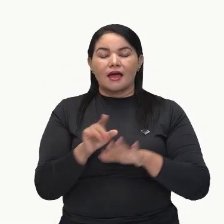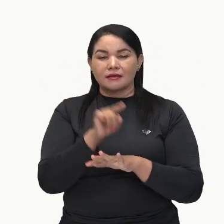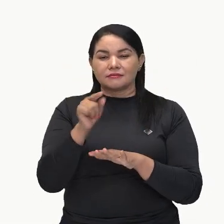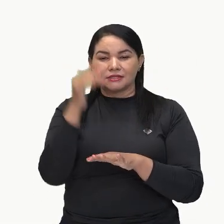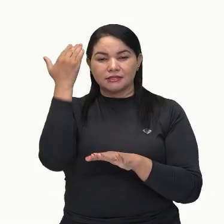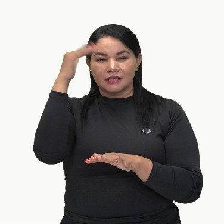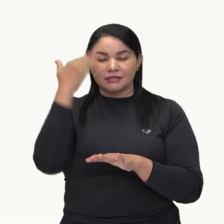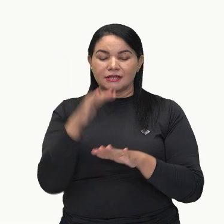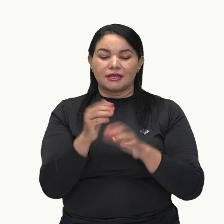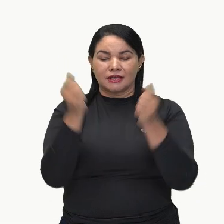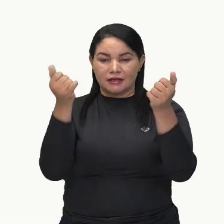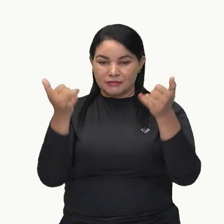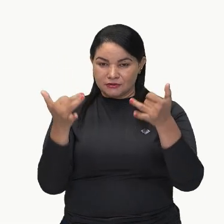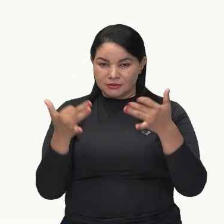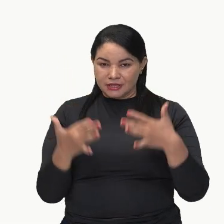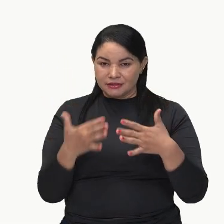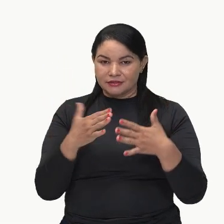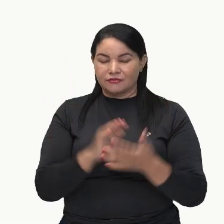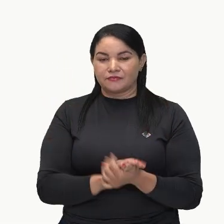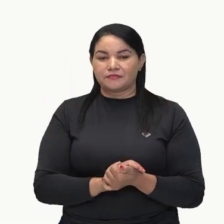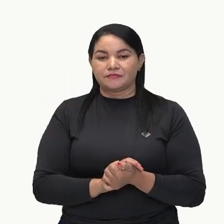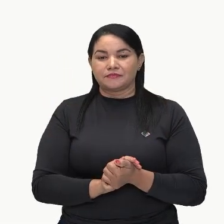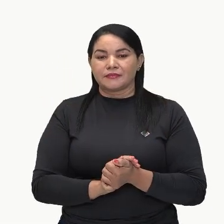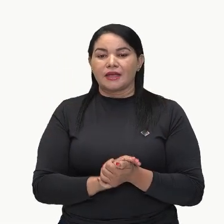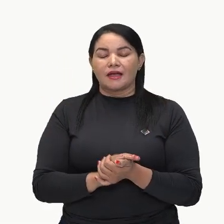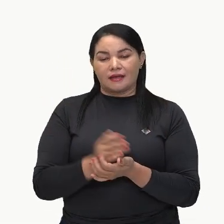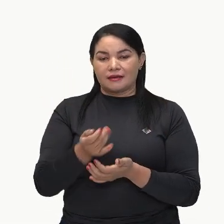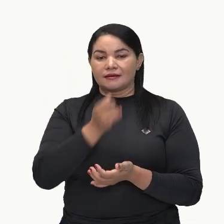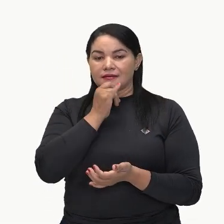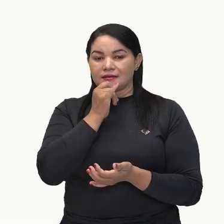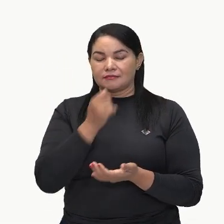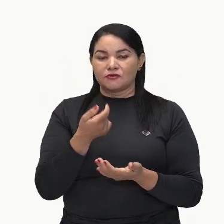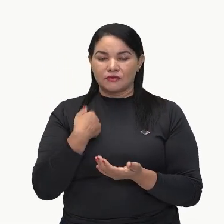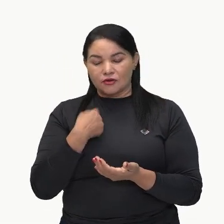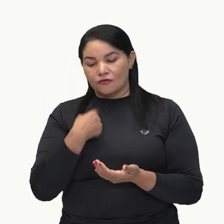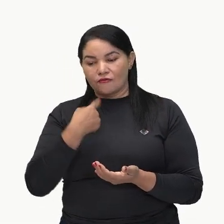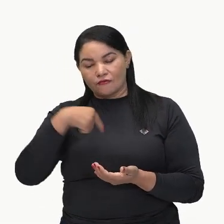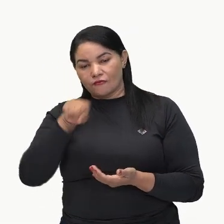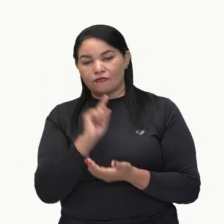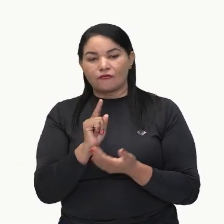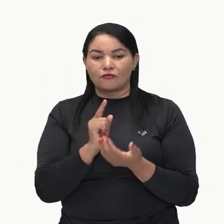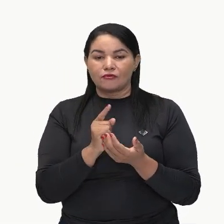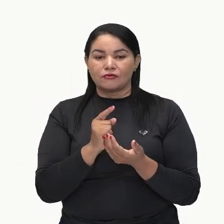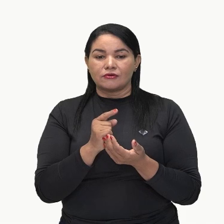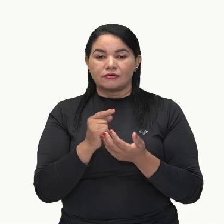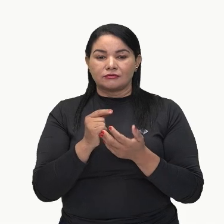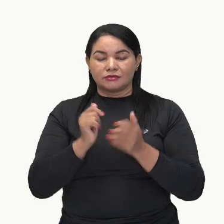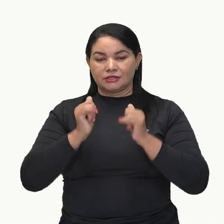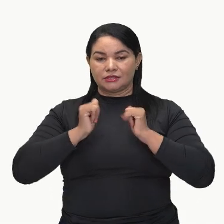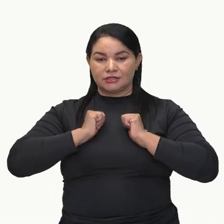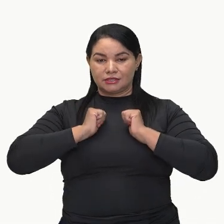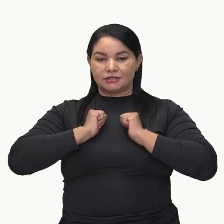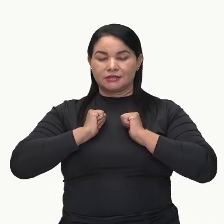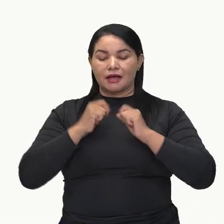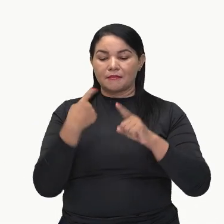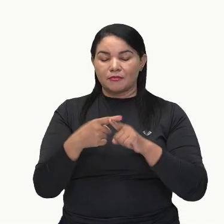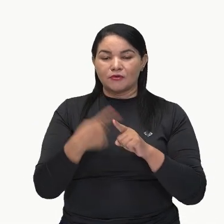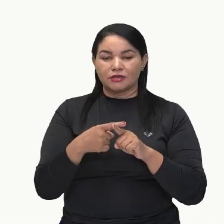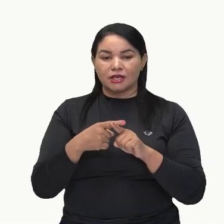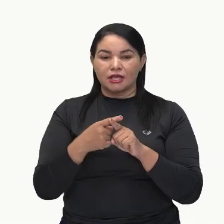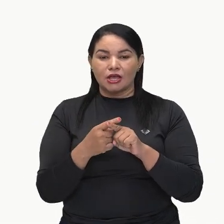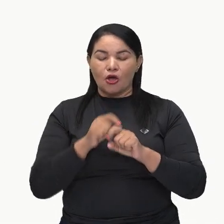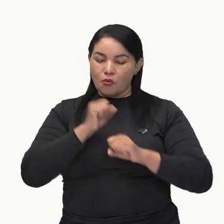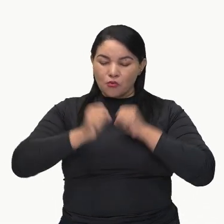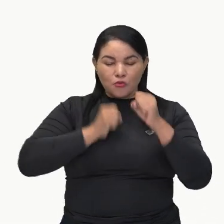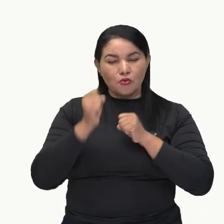gente? Então, por exemplo, vou descansar, que corri muito hoje, né?